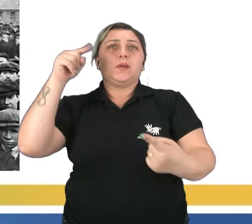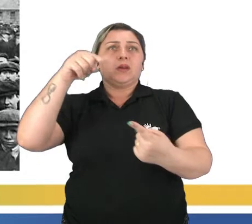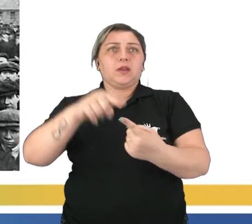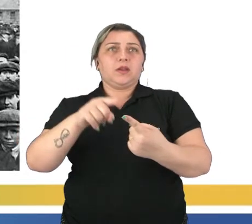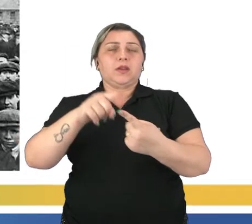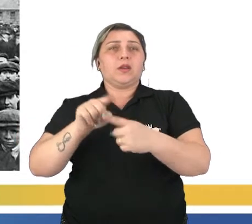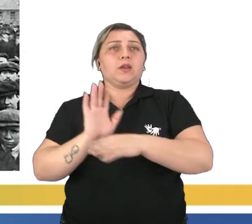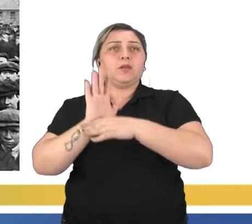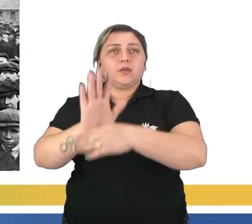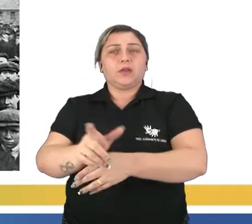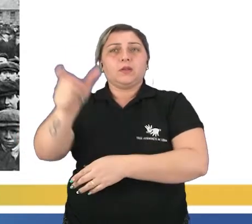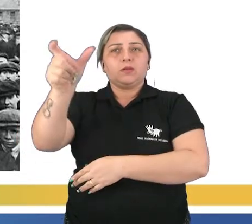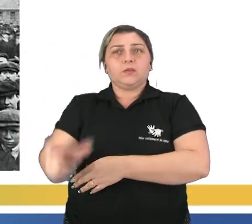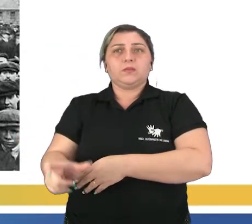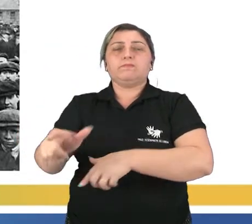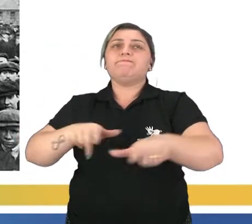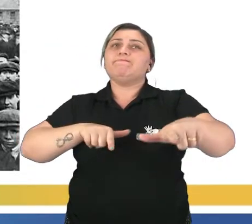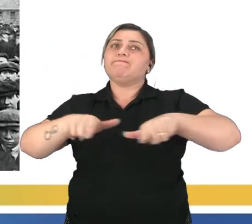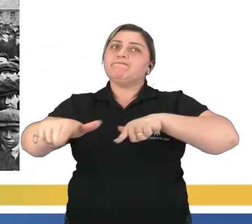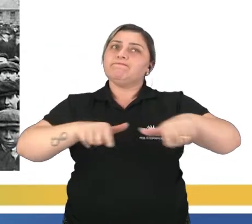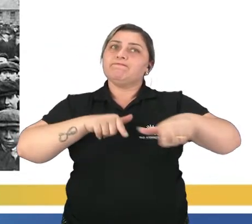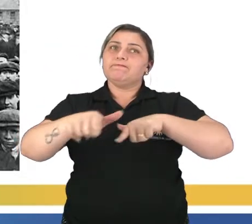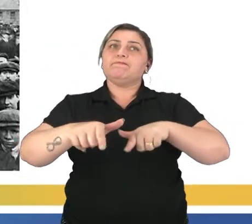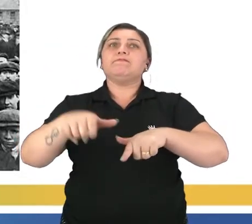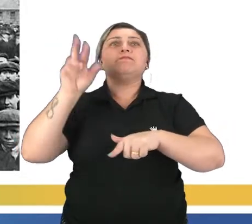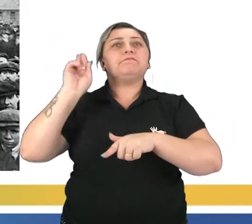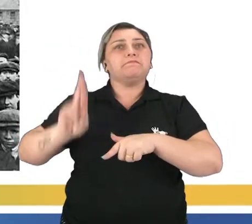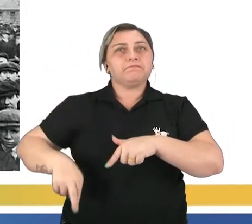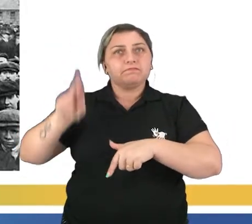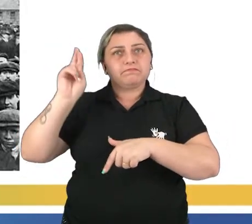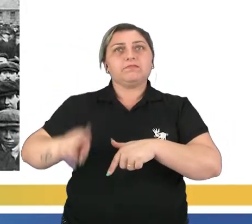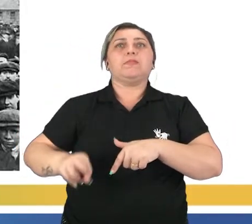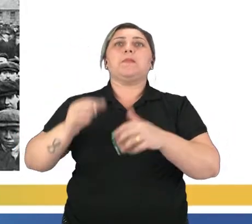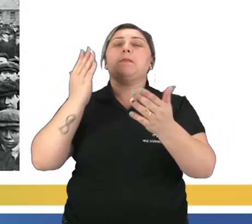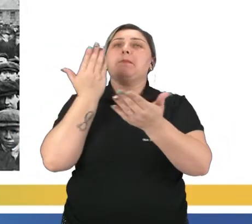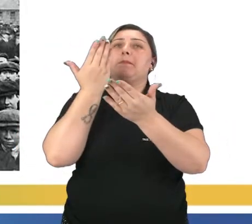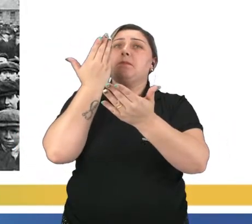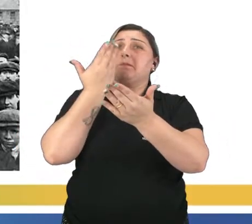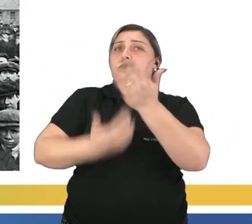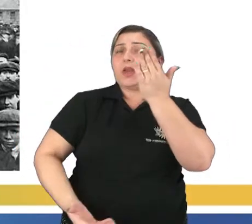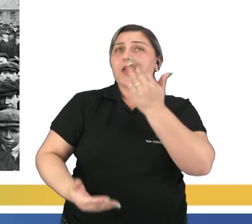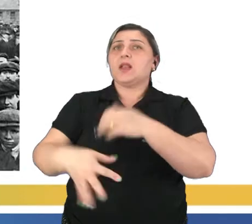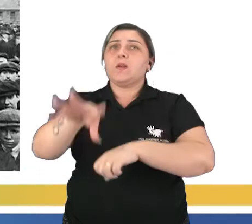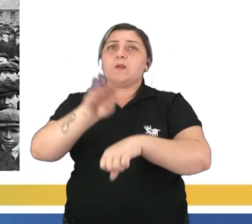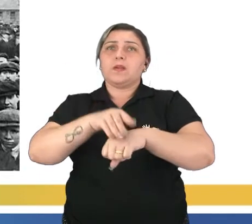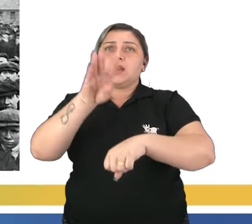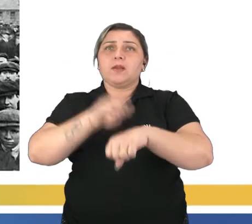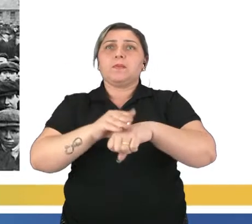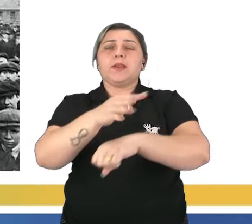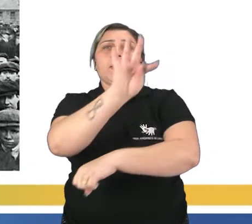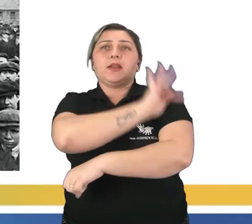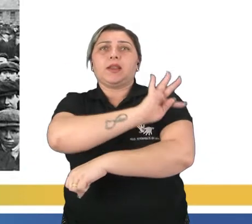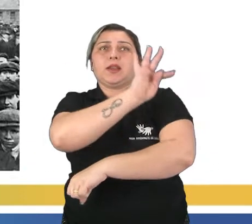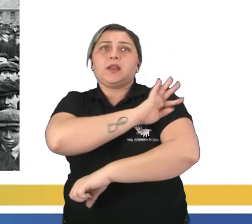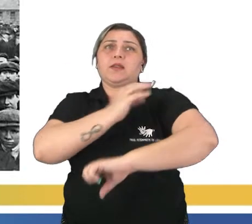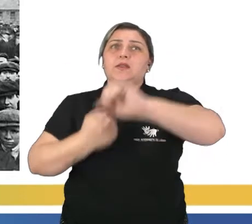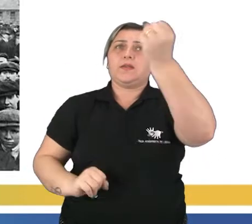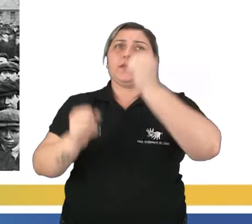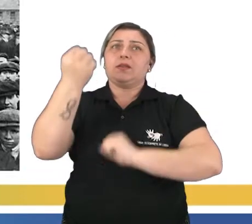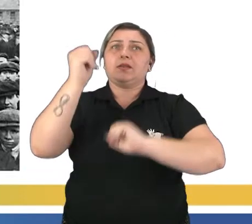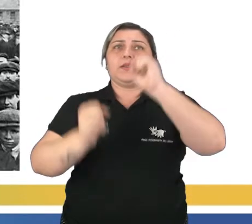de defender o trabalhador. O trabalhador, em razão deste processo, perdeu o conhecimento de toda a técnica de